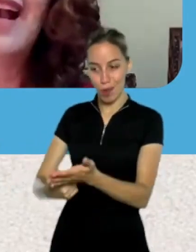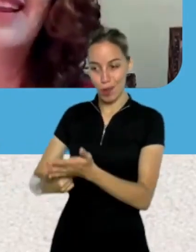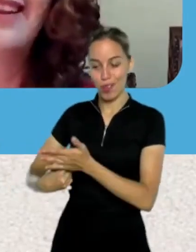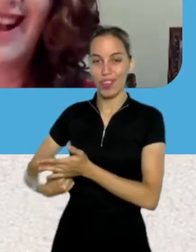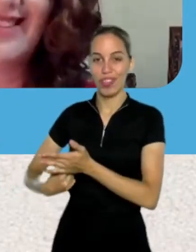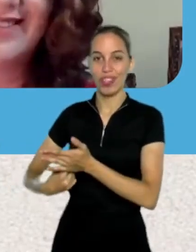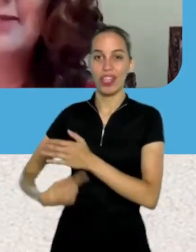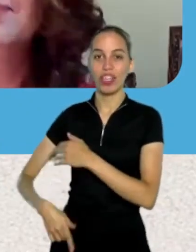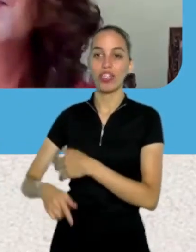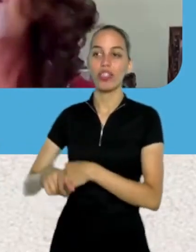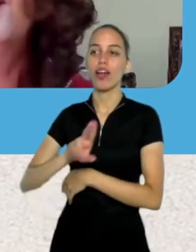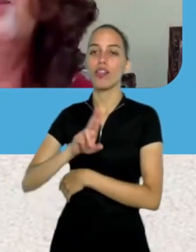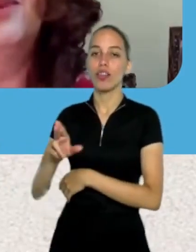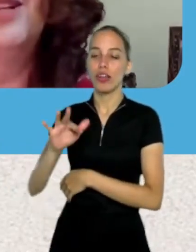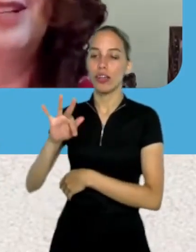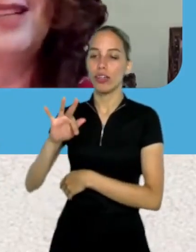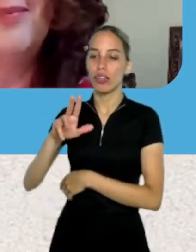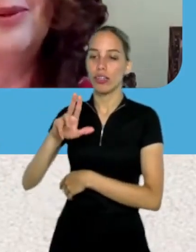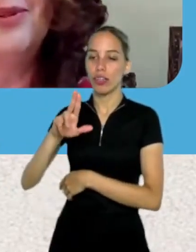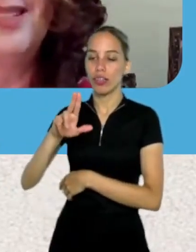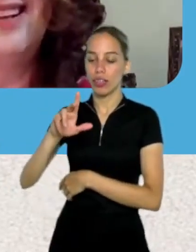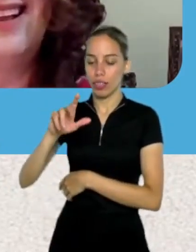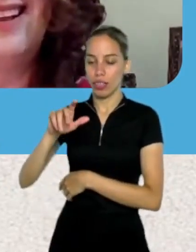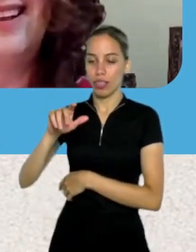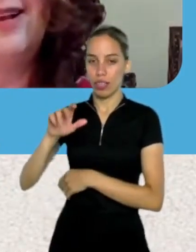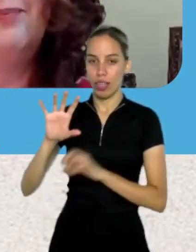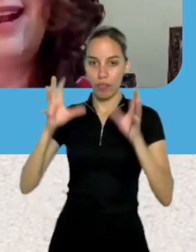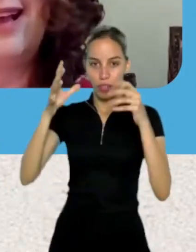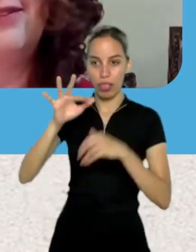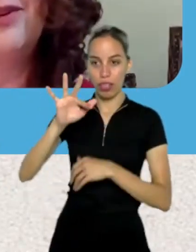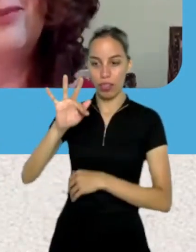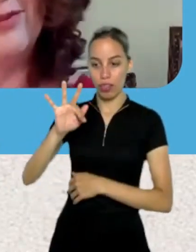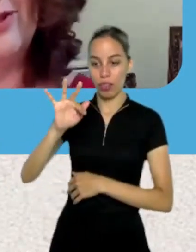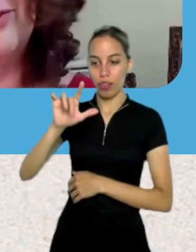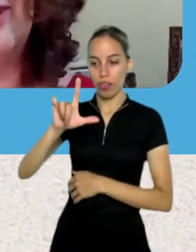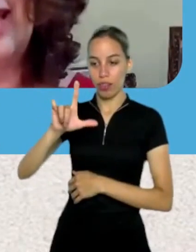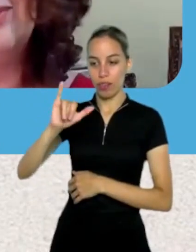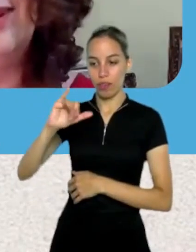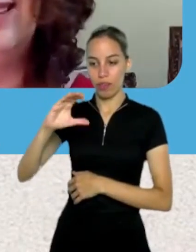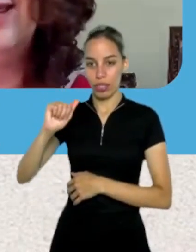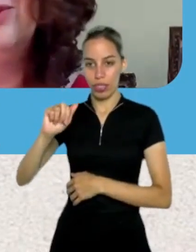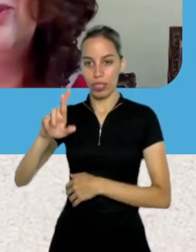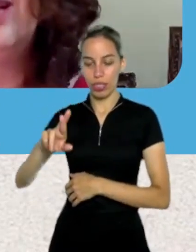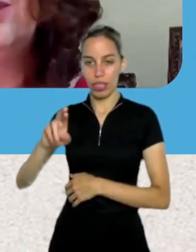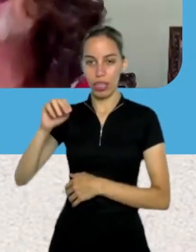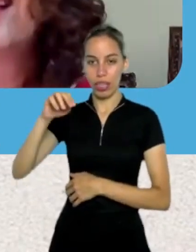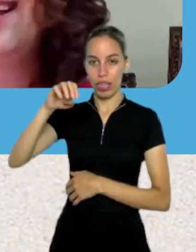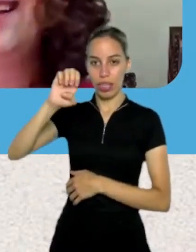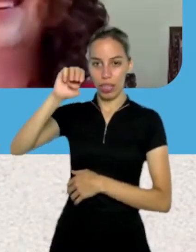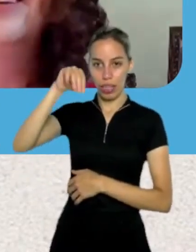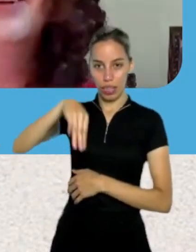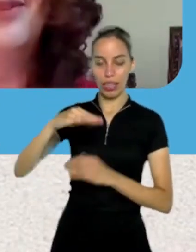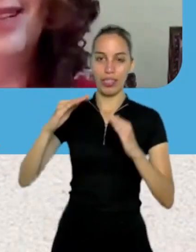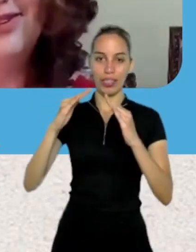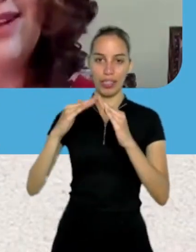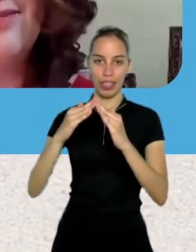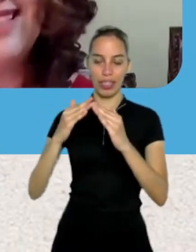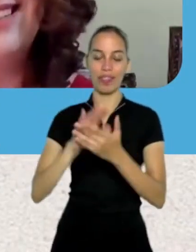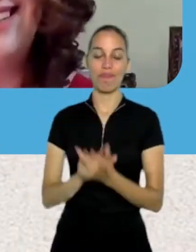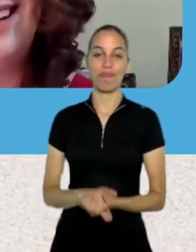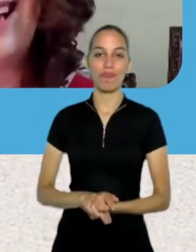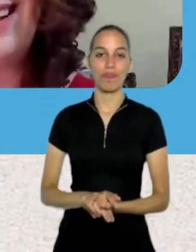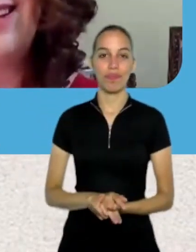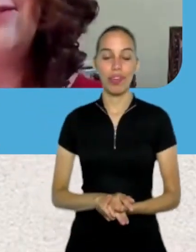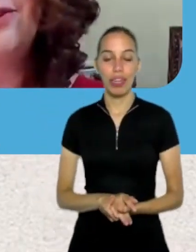chamava Flicar em Casa. E a gente sempre usa a palavra como se fosse um verbo, né? Tanto Sim. poetizar quanto a